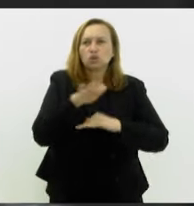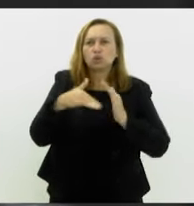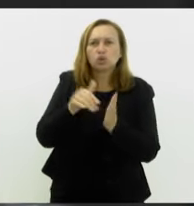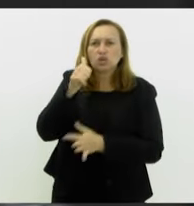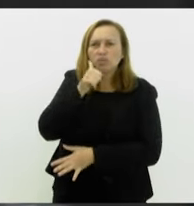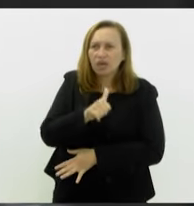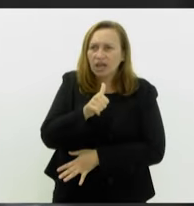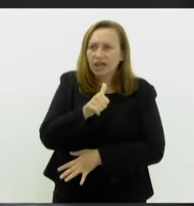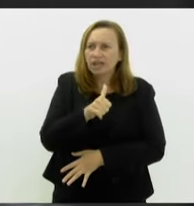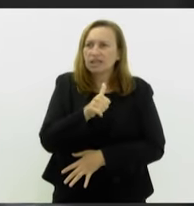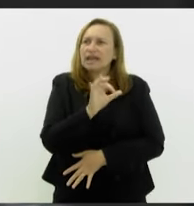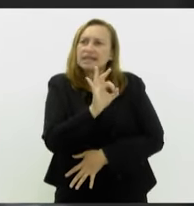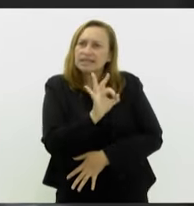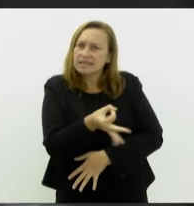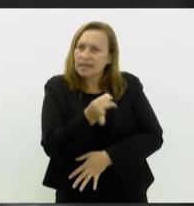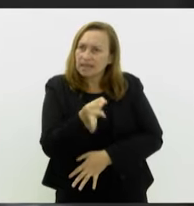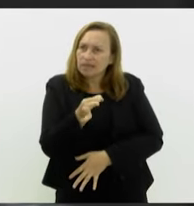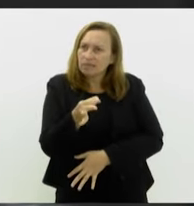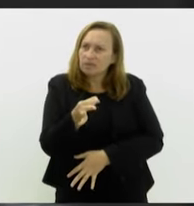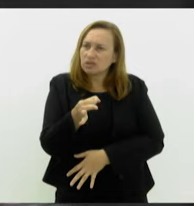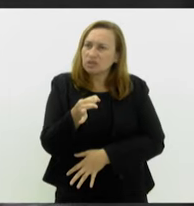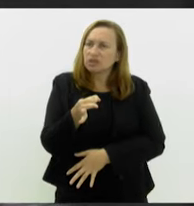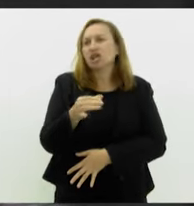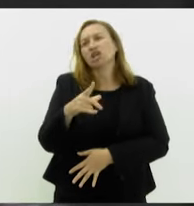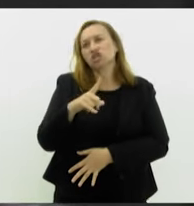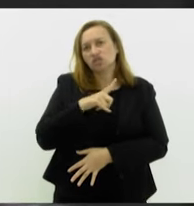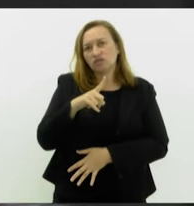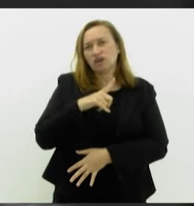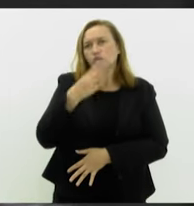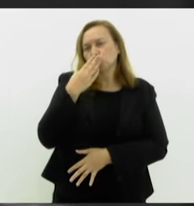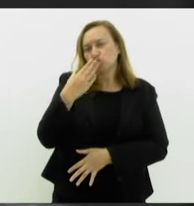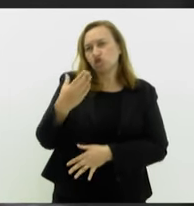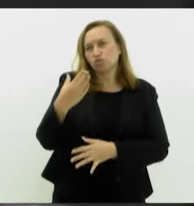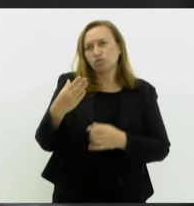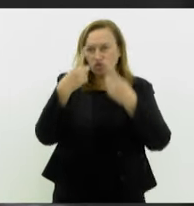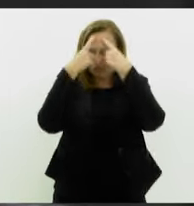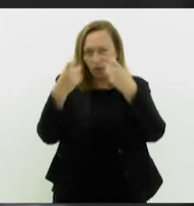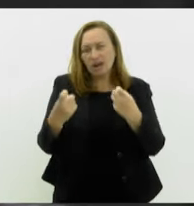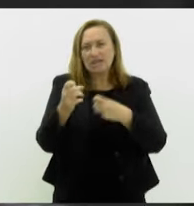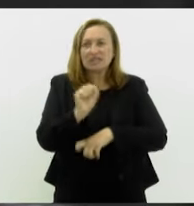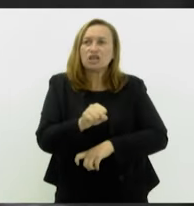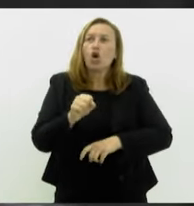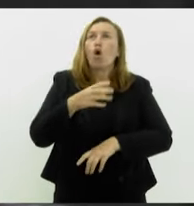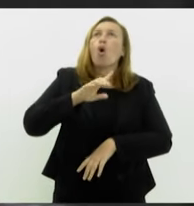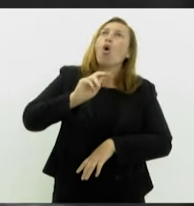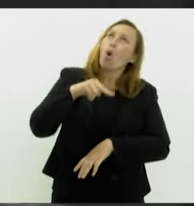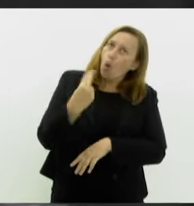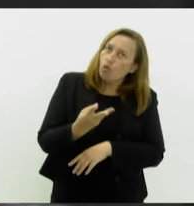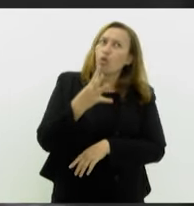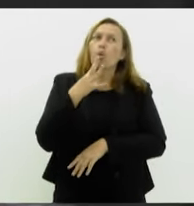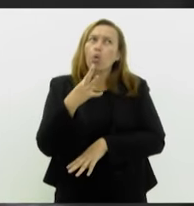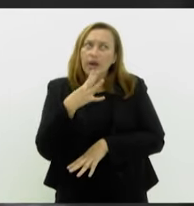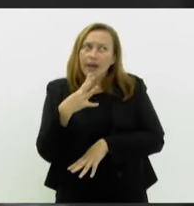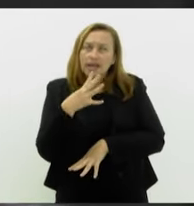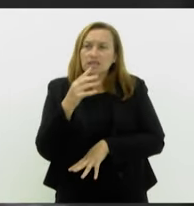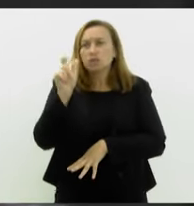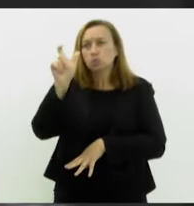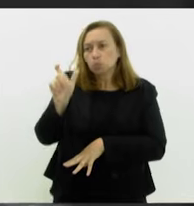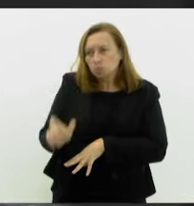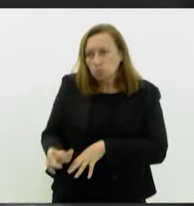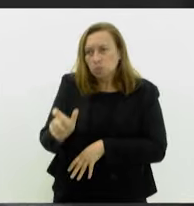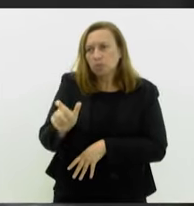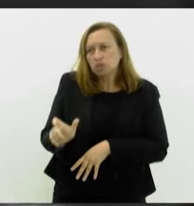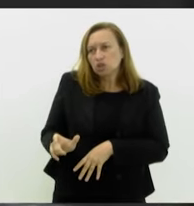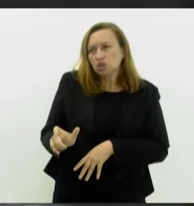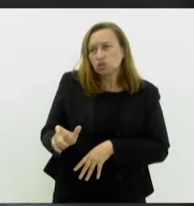né certamente foram vítimas de algum tipo de violência ou conhece alguma mulher muito próxima vítima de alguma eh